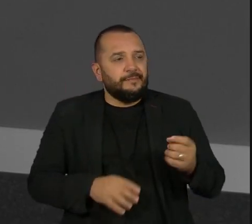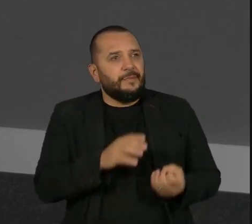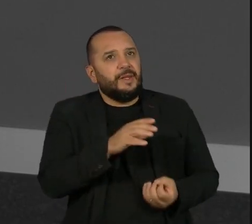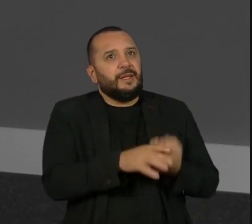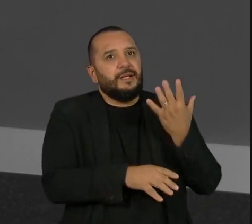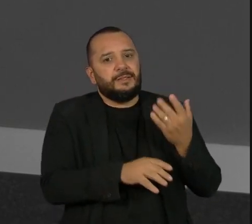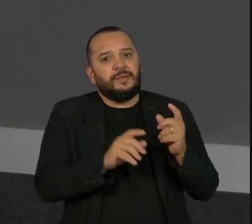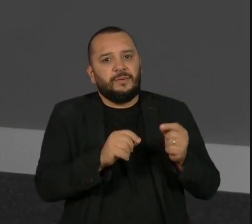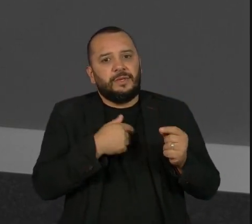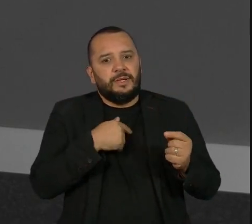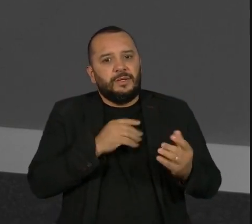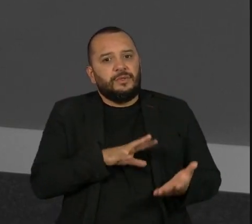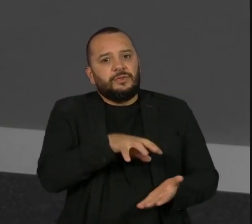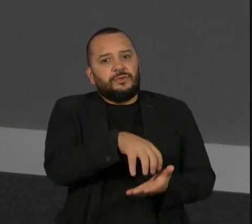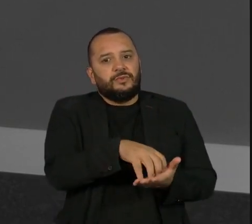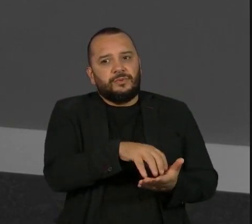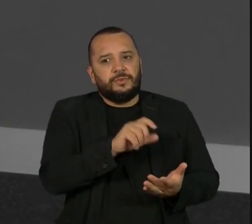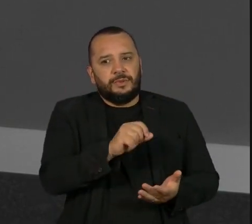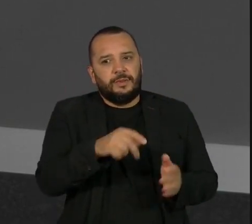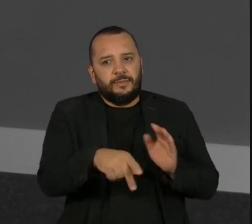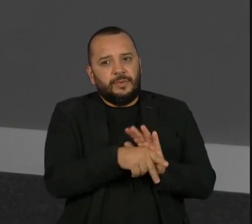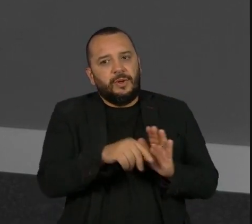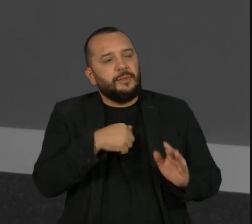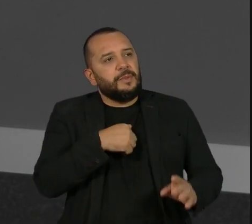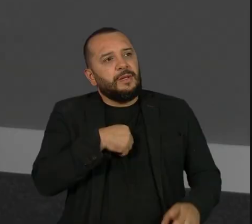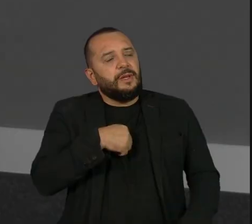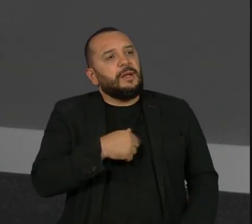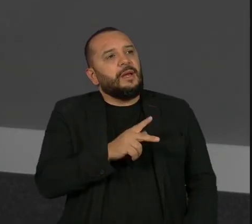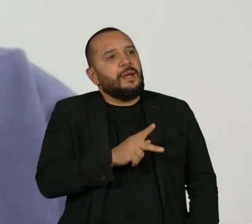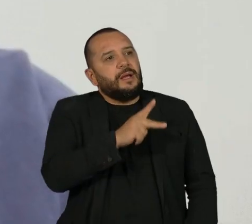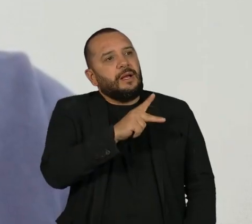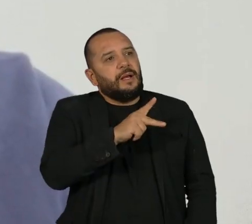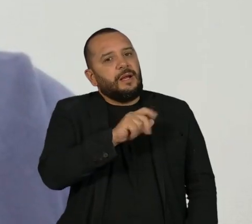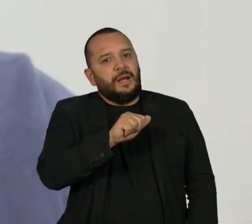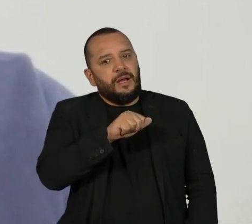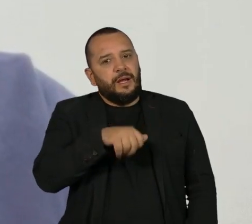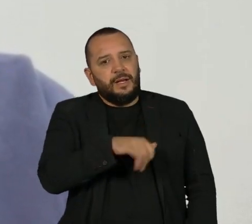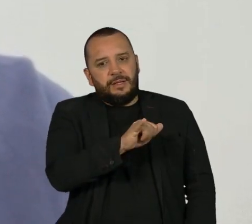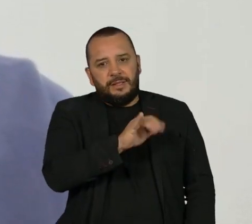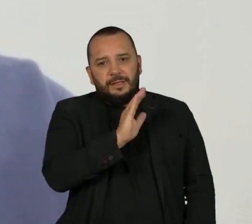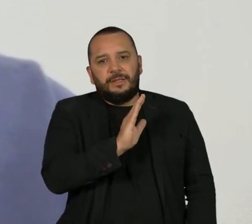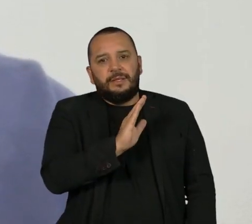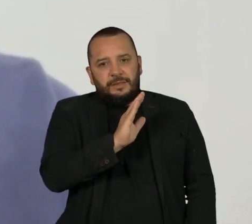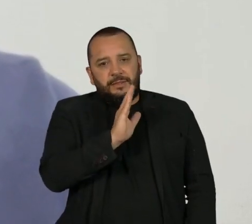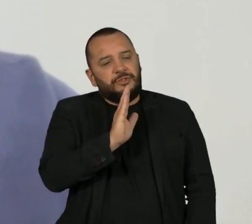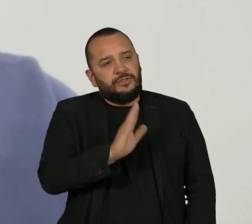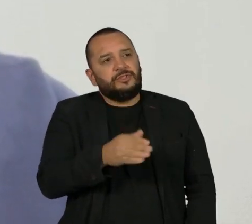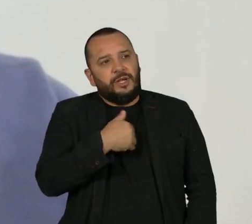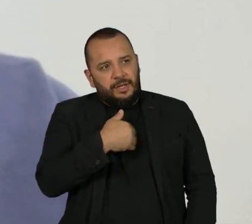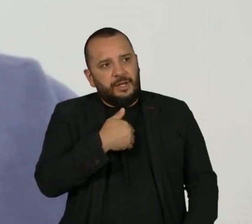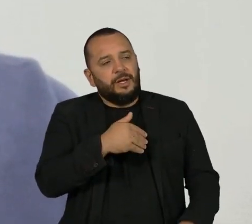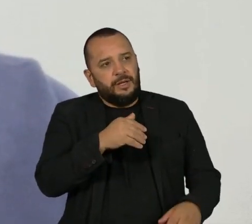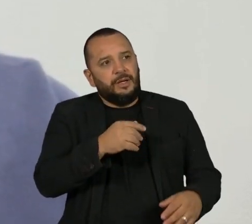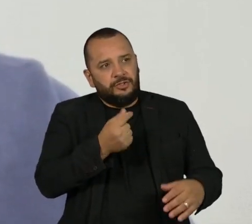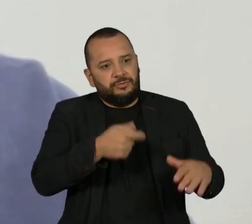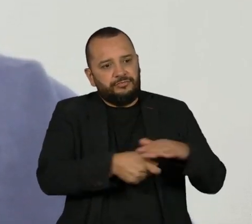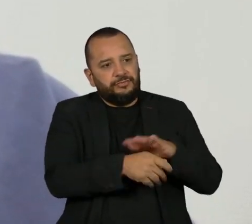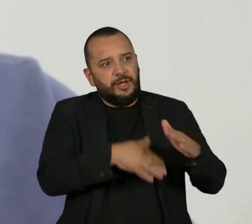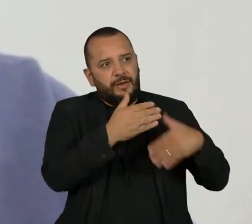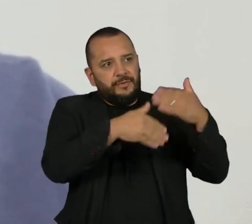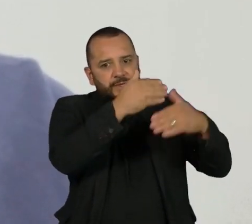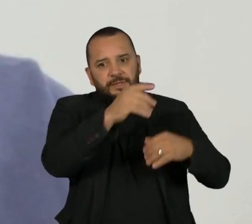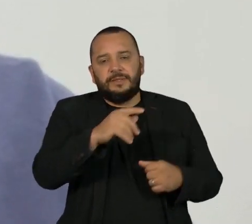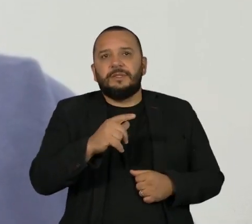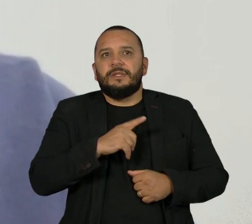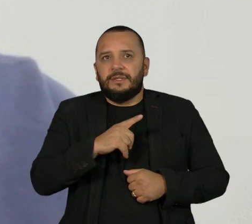Fundo Cali na COP16 foi um avanço? Há um estudo, né, que foi feito pela uma instituição que chama